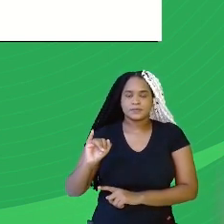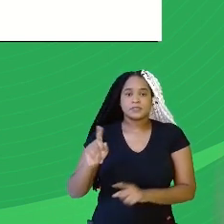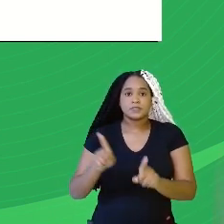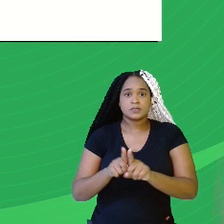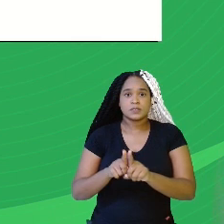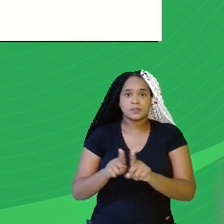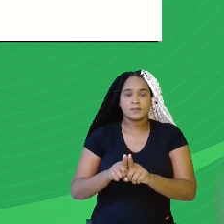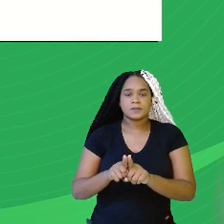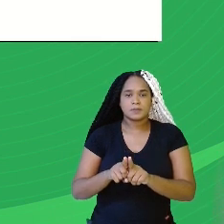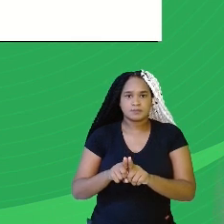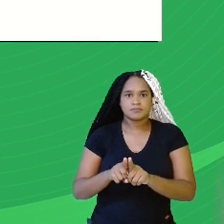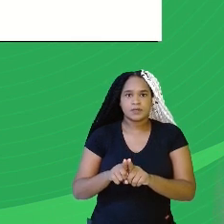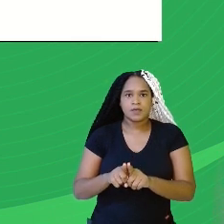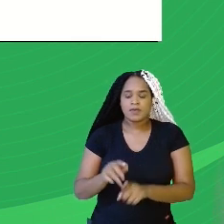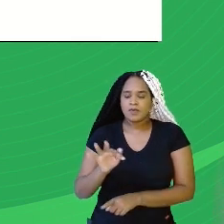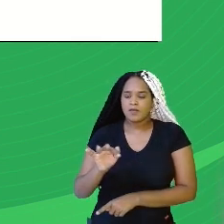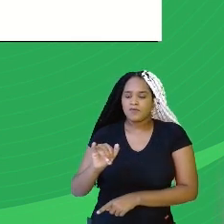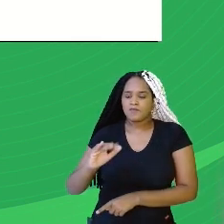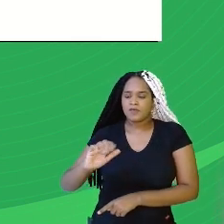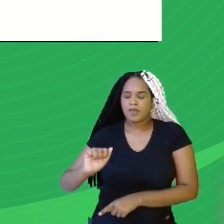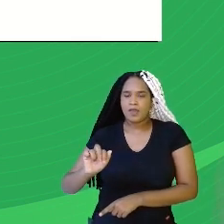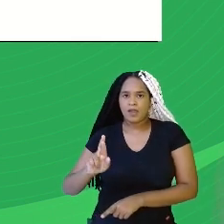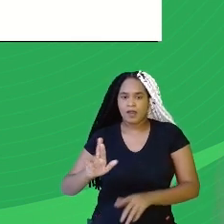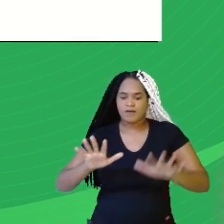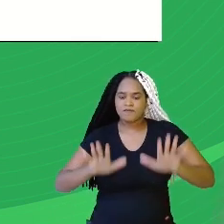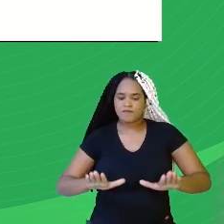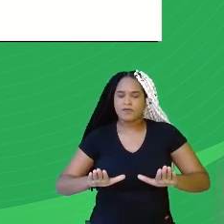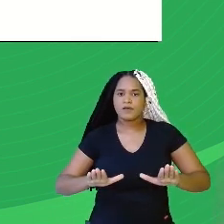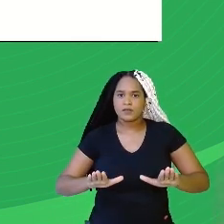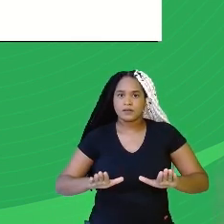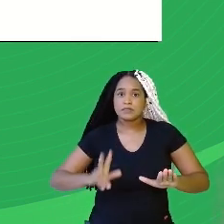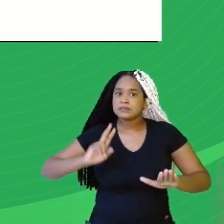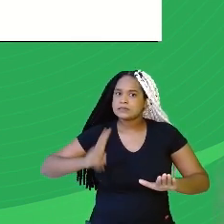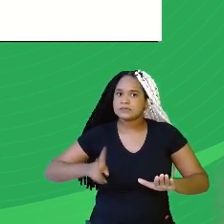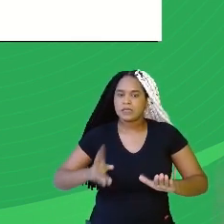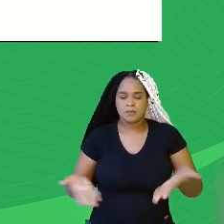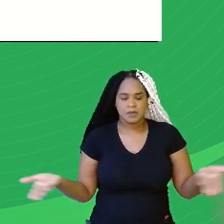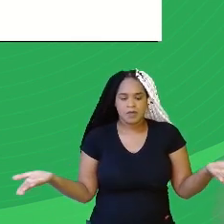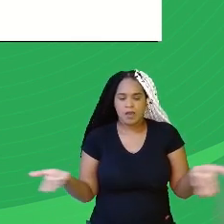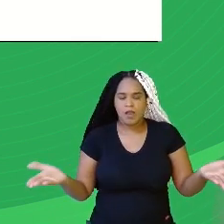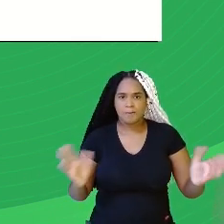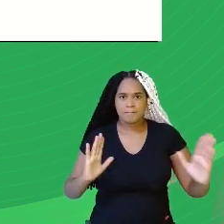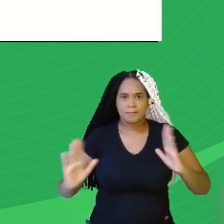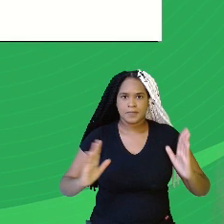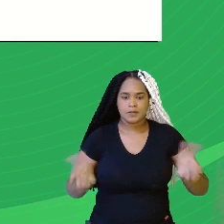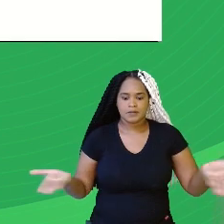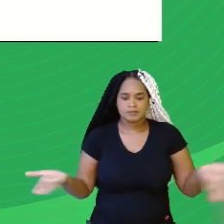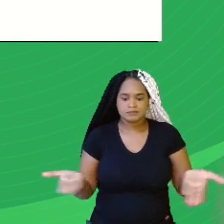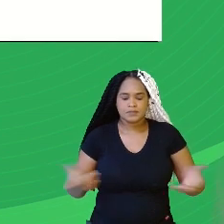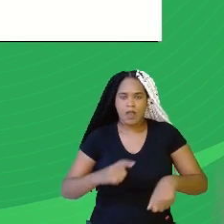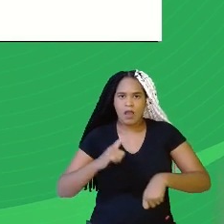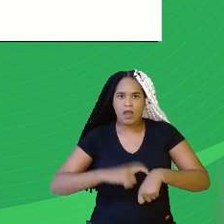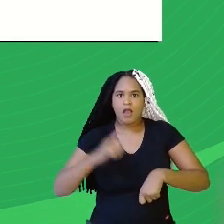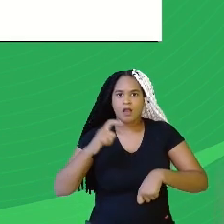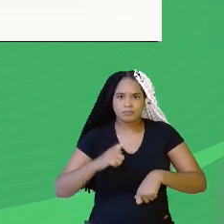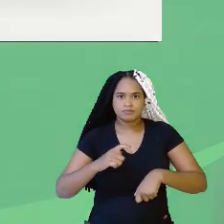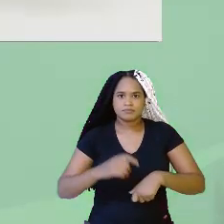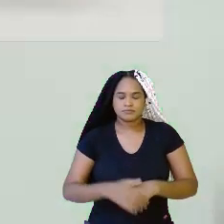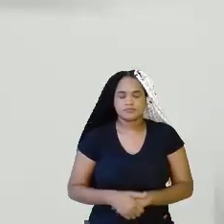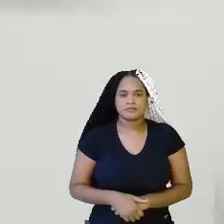subirá, ficará. Então, todos esses verbos aí, eles estão no presente. É no momento da fala que